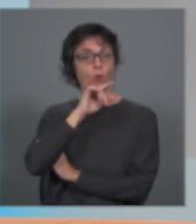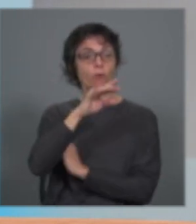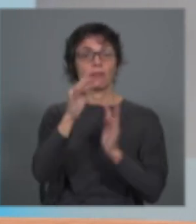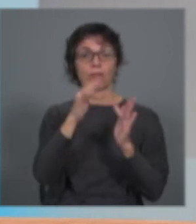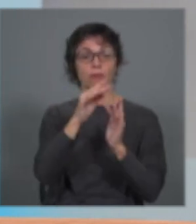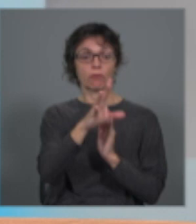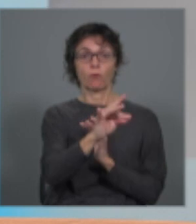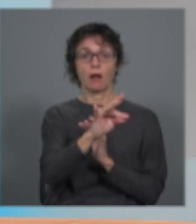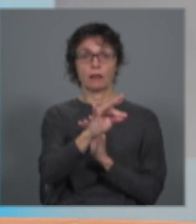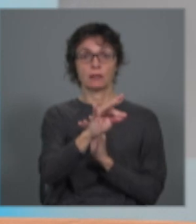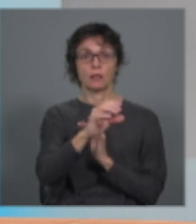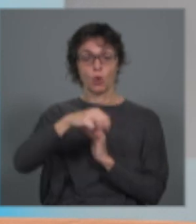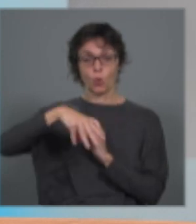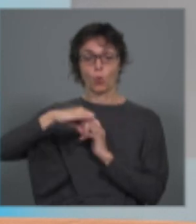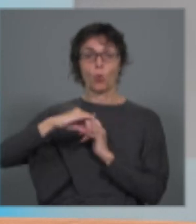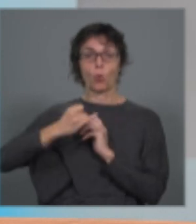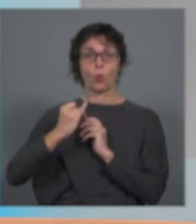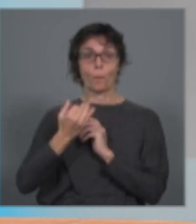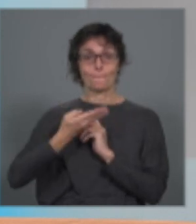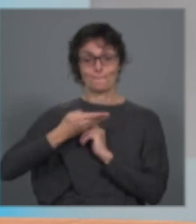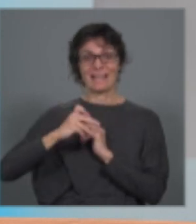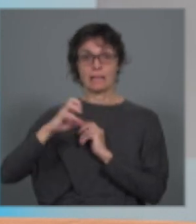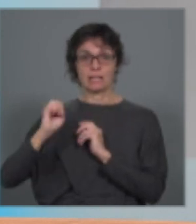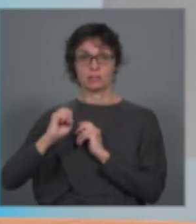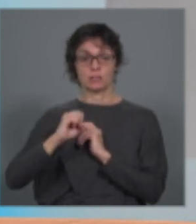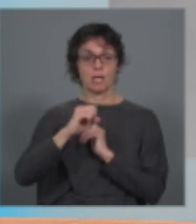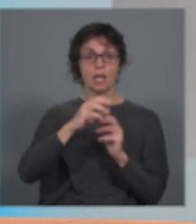Midas, toco na mesa, a mesa transforma-se em ouro, toco no